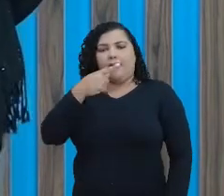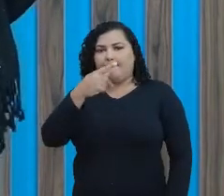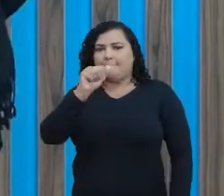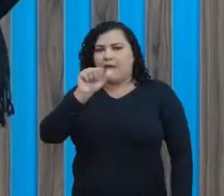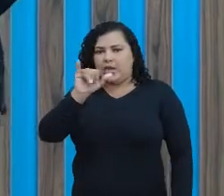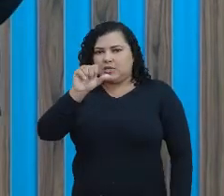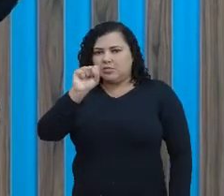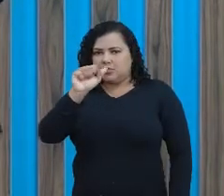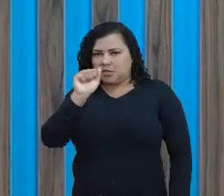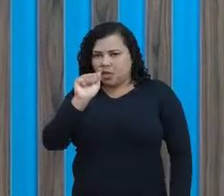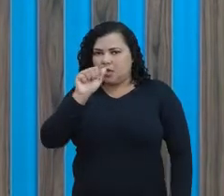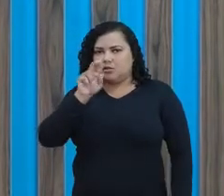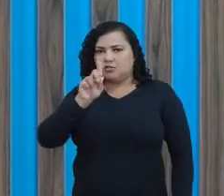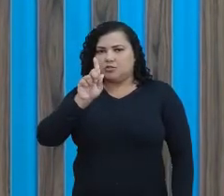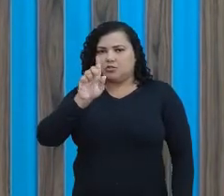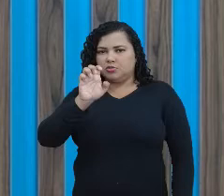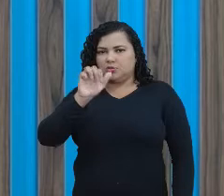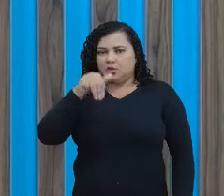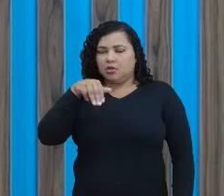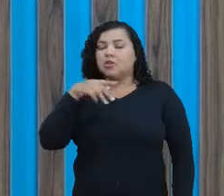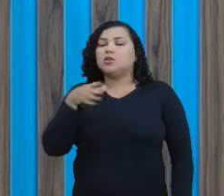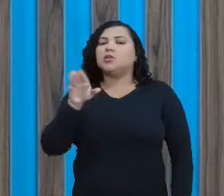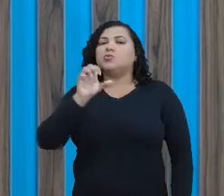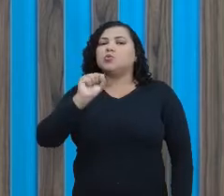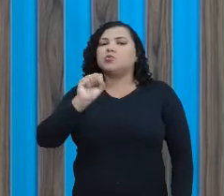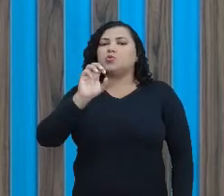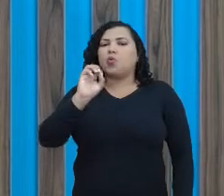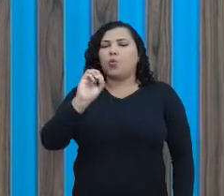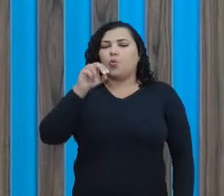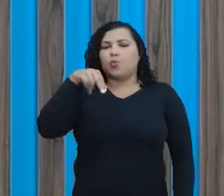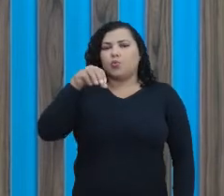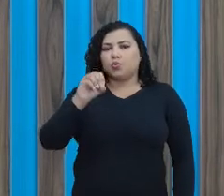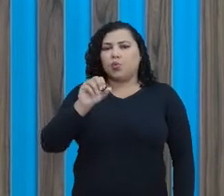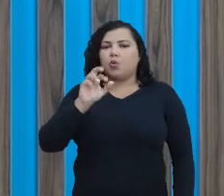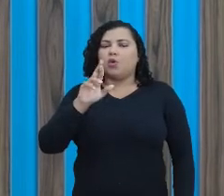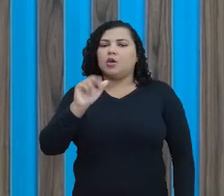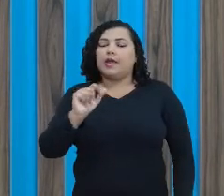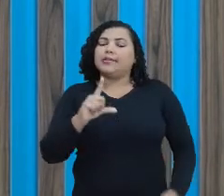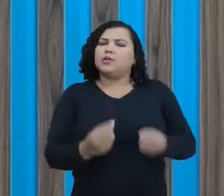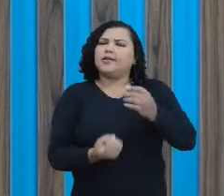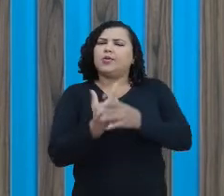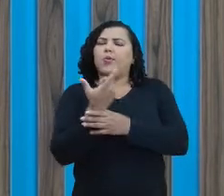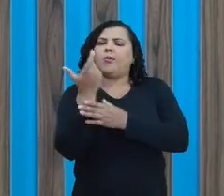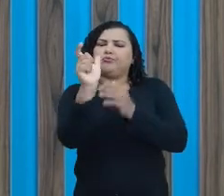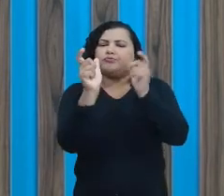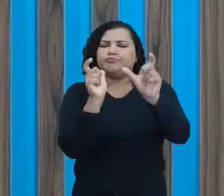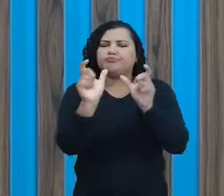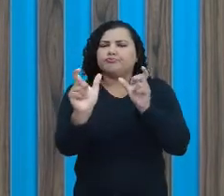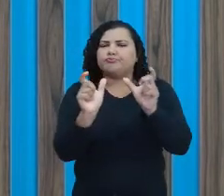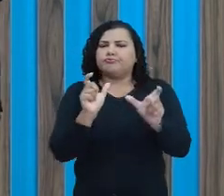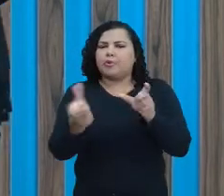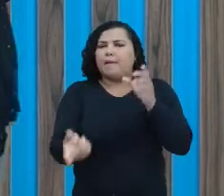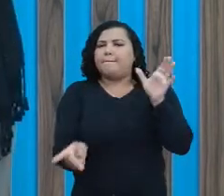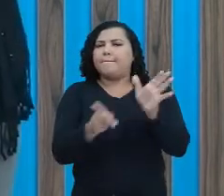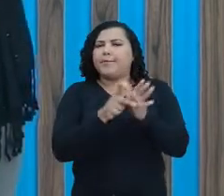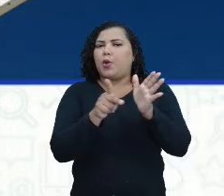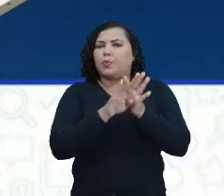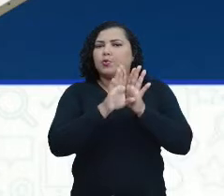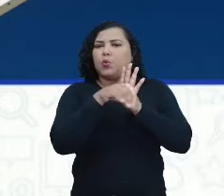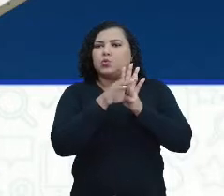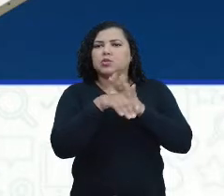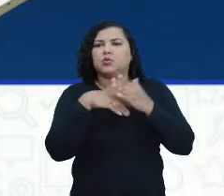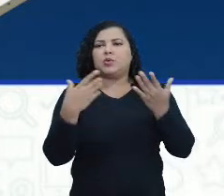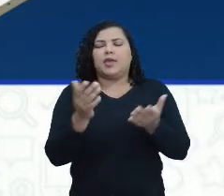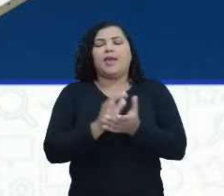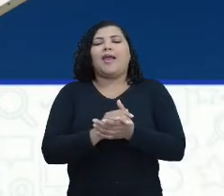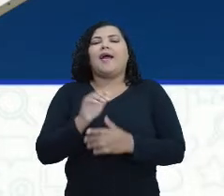que ele trouxe, alguns termos que ele trouxe para dentro desse conceito, né, como a questão da afetividade.